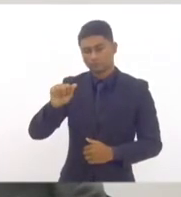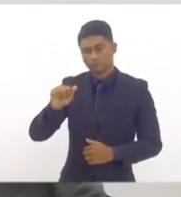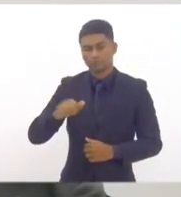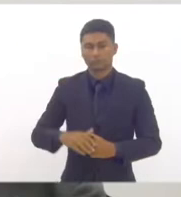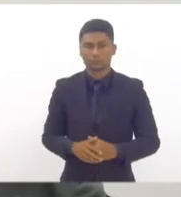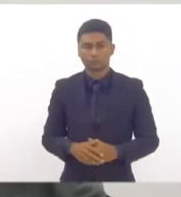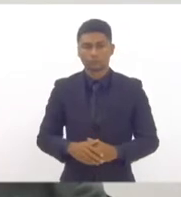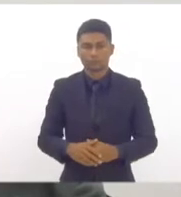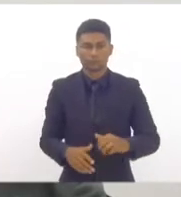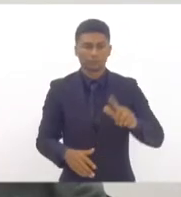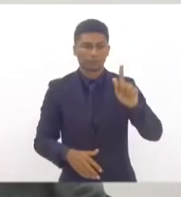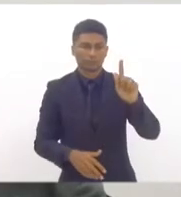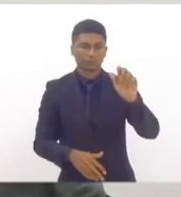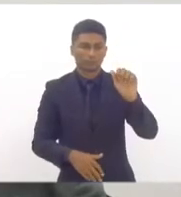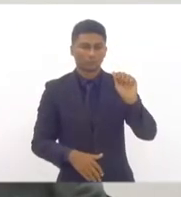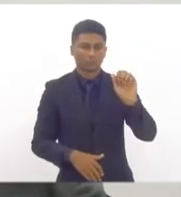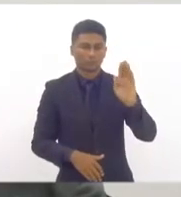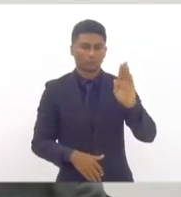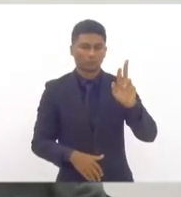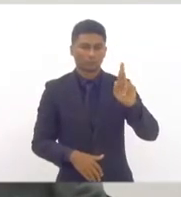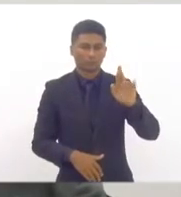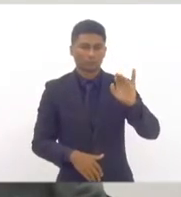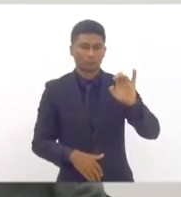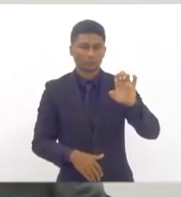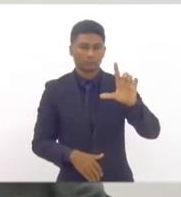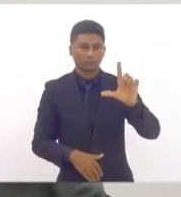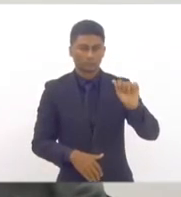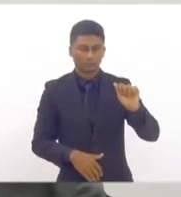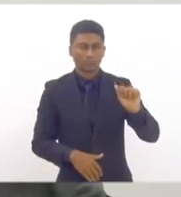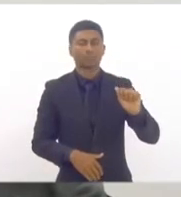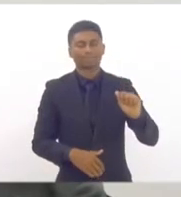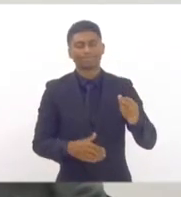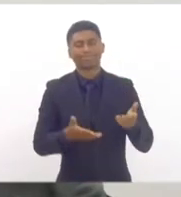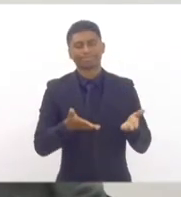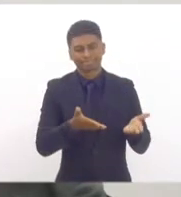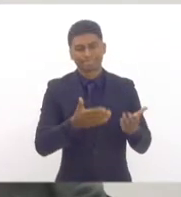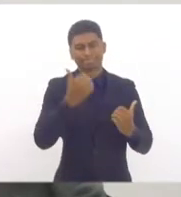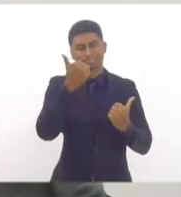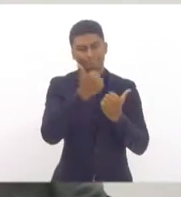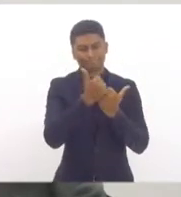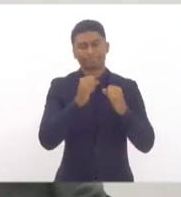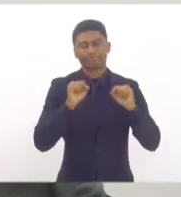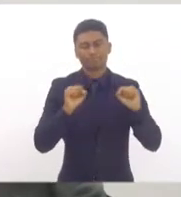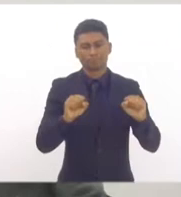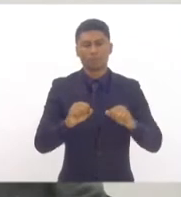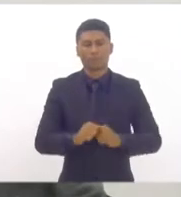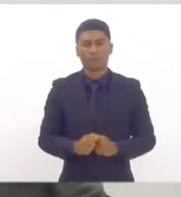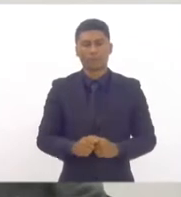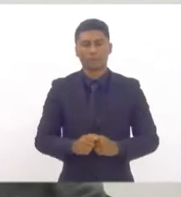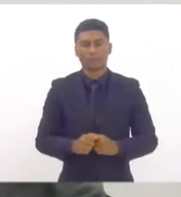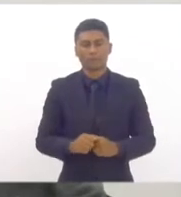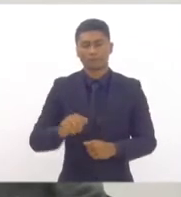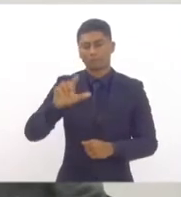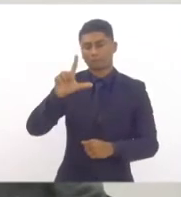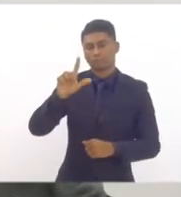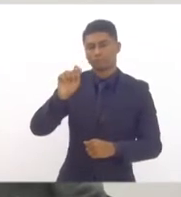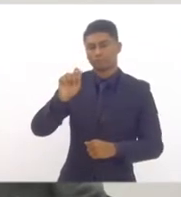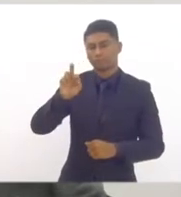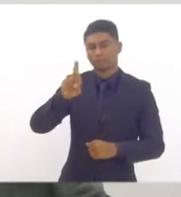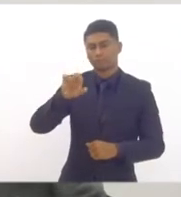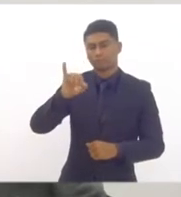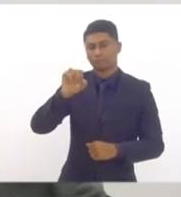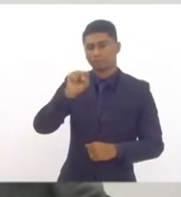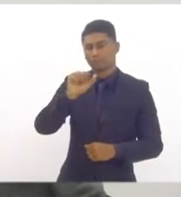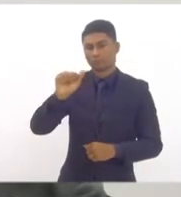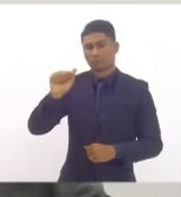candidata Gabriela da Silva e Silva, também habilitada para a reserva de vagas, candidata Larissa de Lima